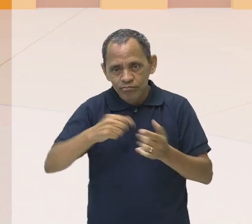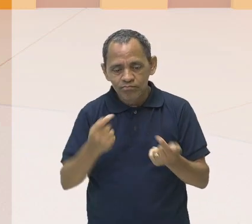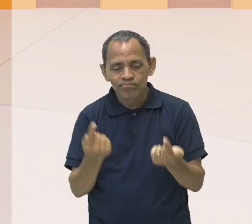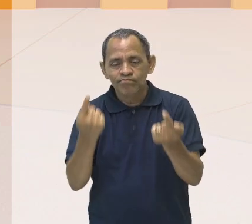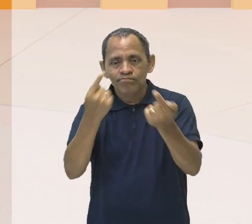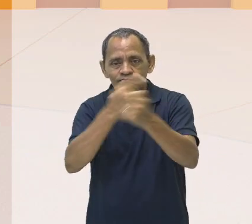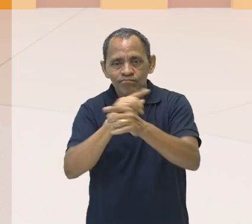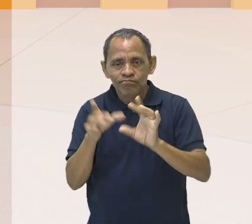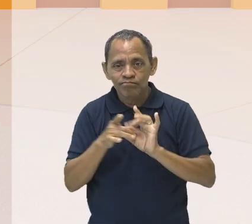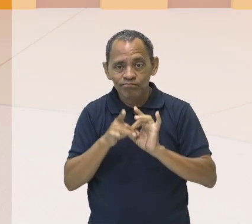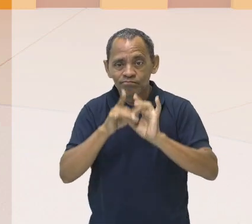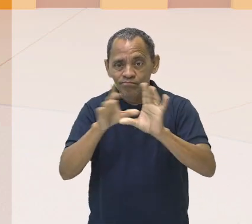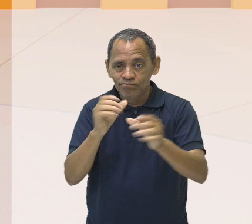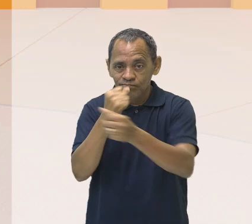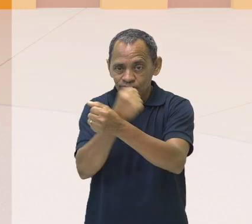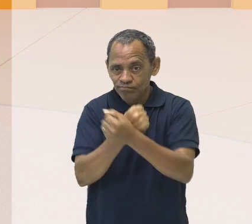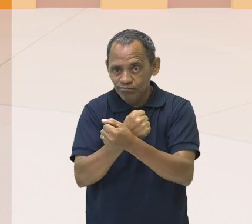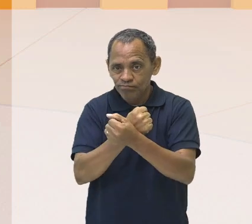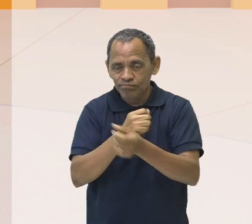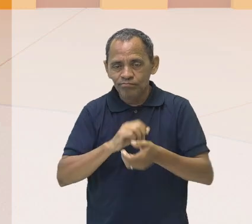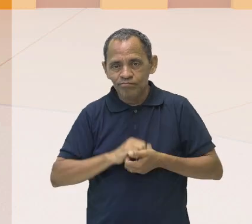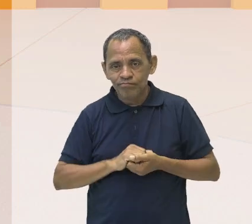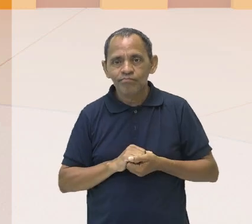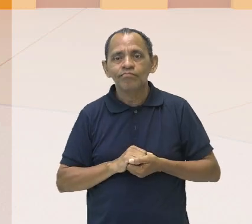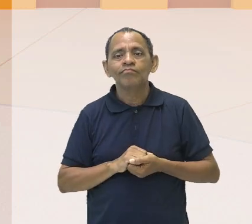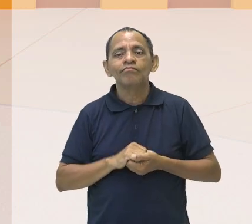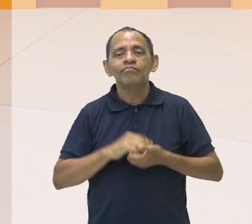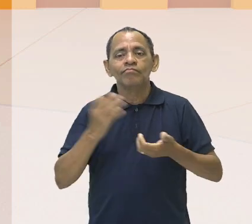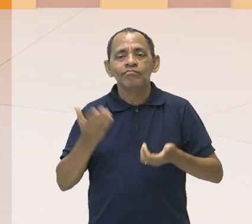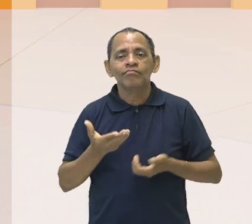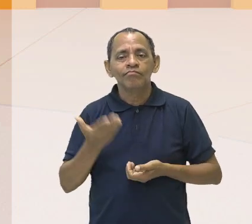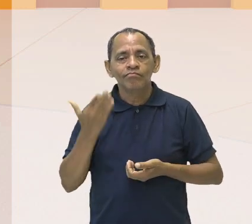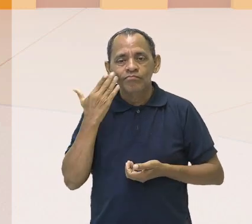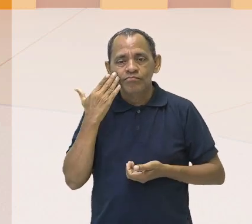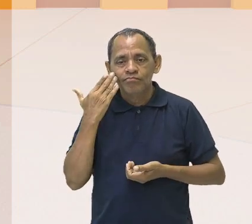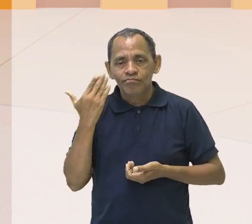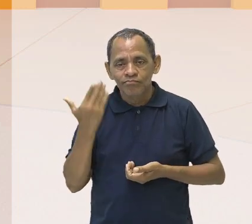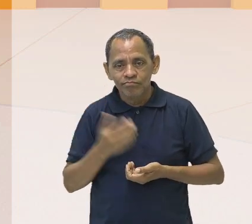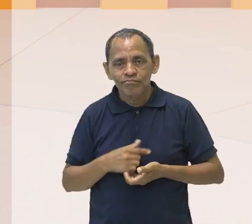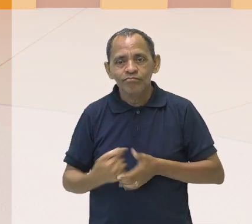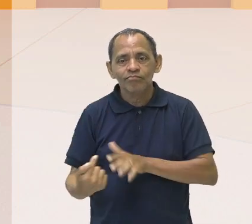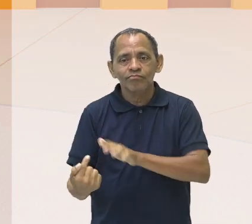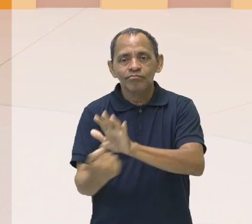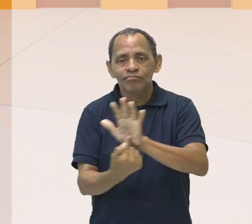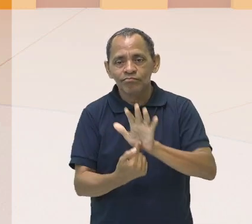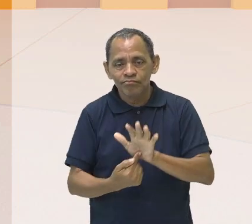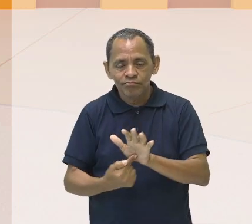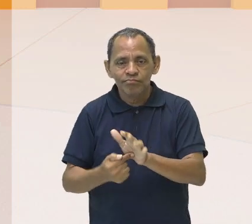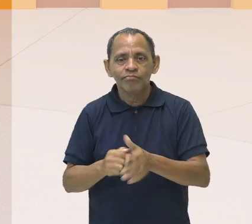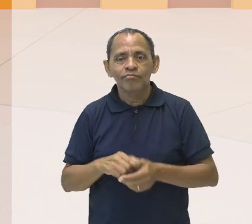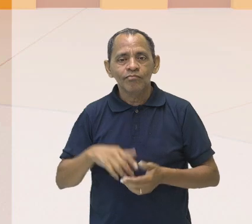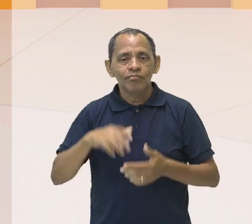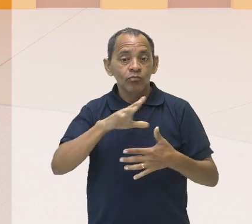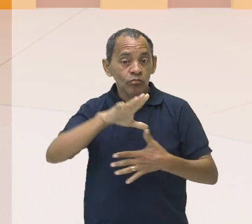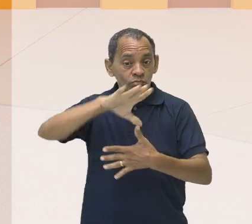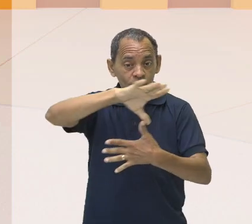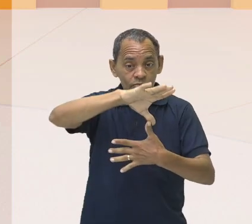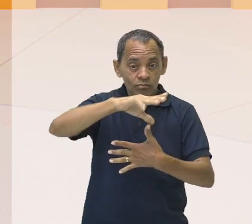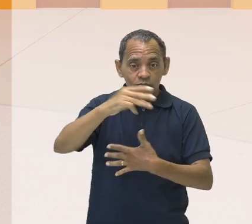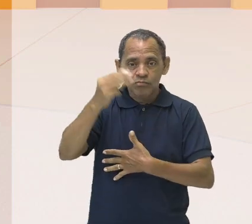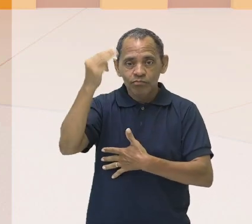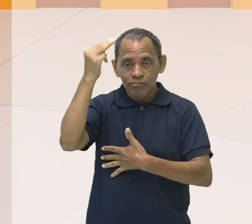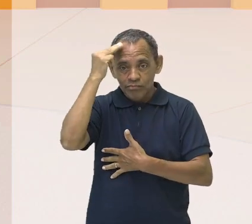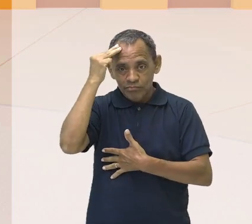dos escravizados. Então, agora nós trouxemos um mapa mental que vai fazer uma